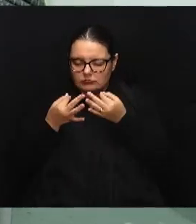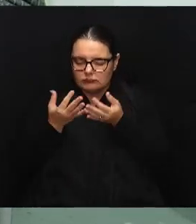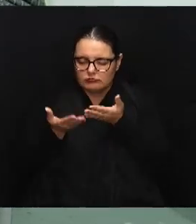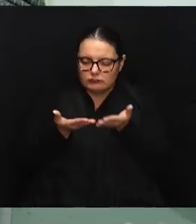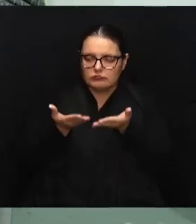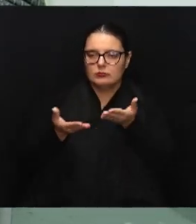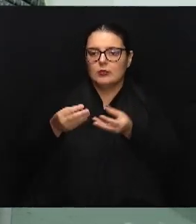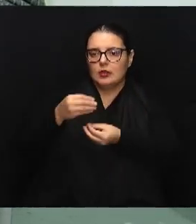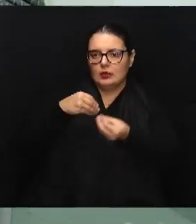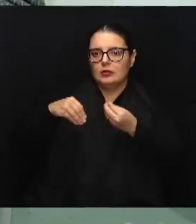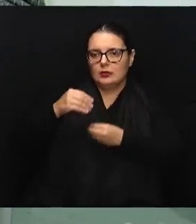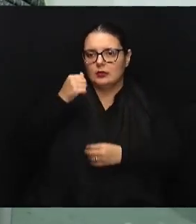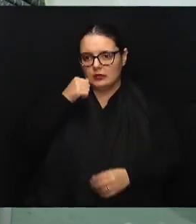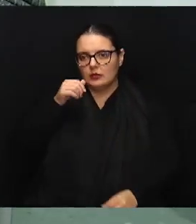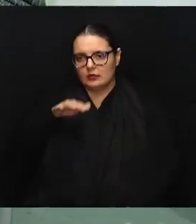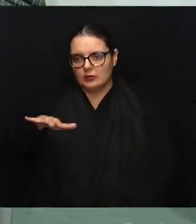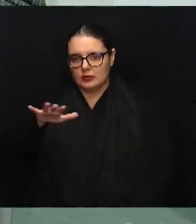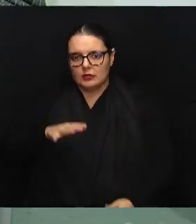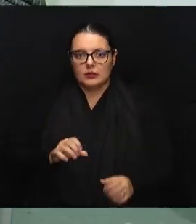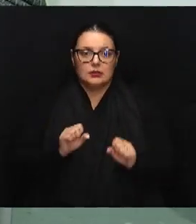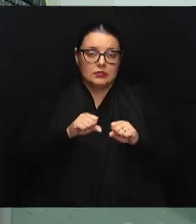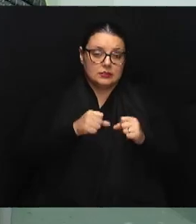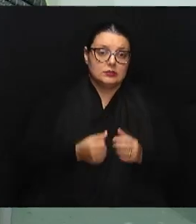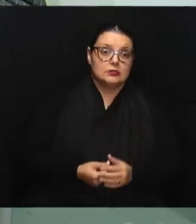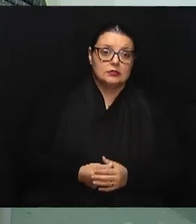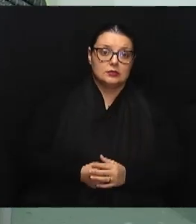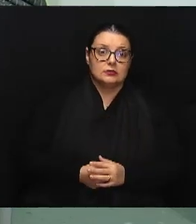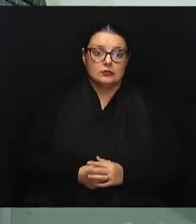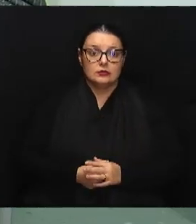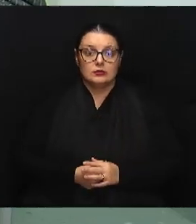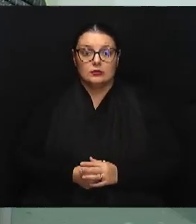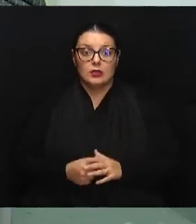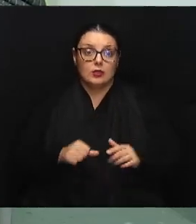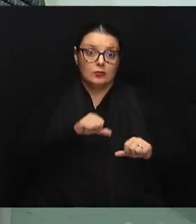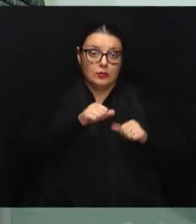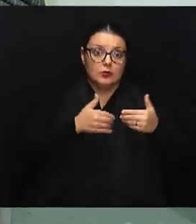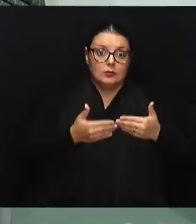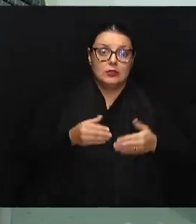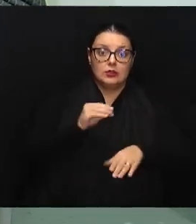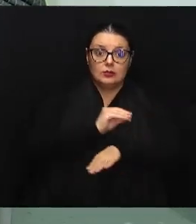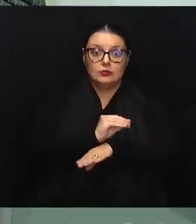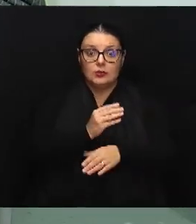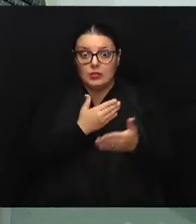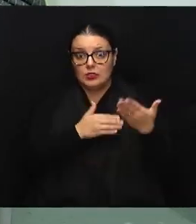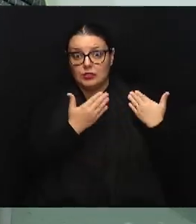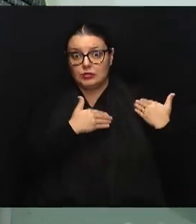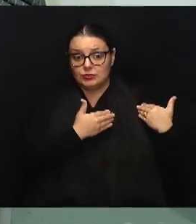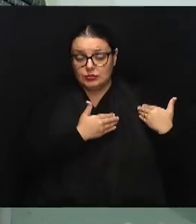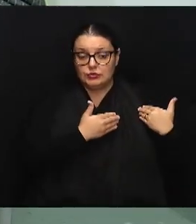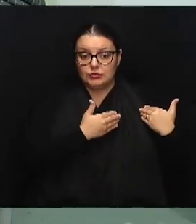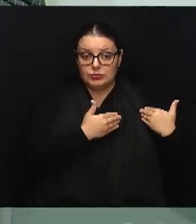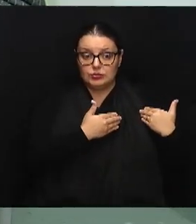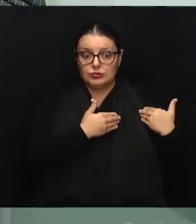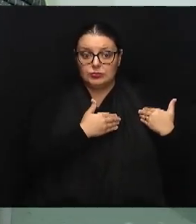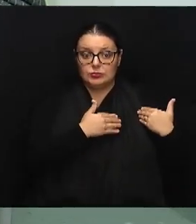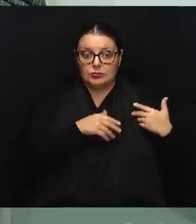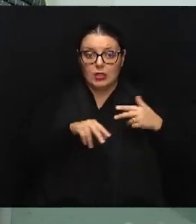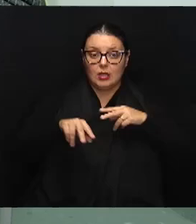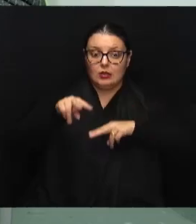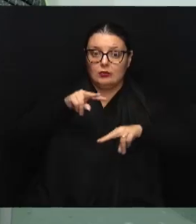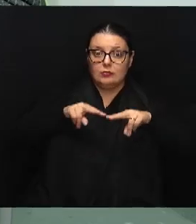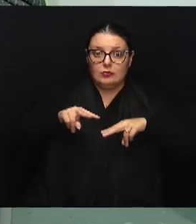envolve muito o lado feminino, né? Exato. Se bem que mudamos muito, não é? Esse cuidado que antigamente era visto como